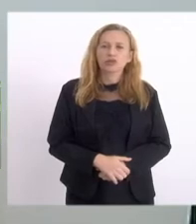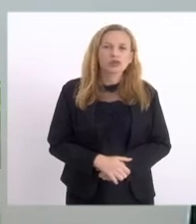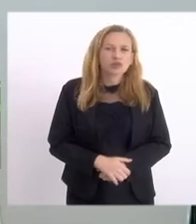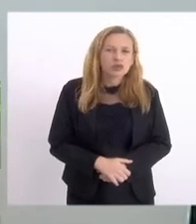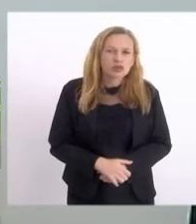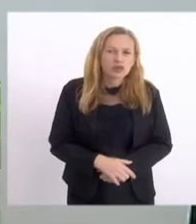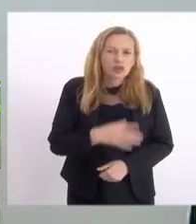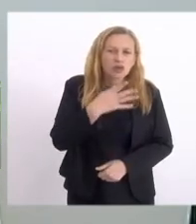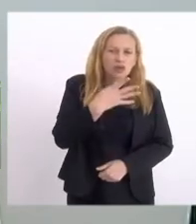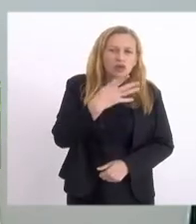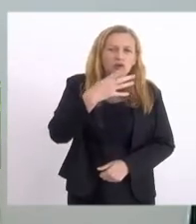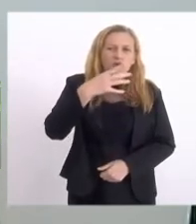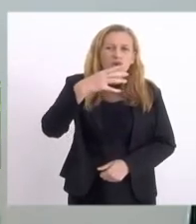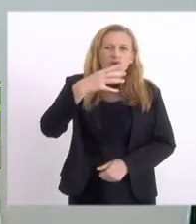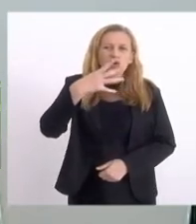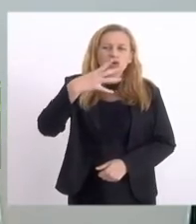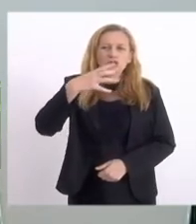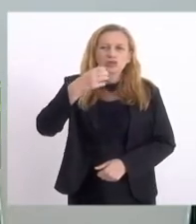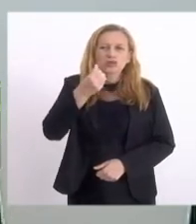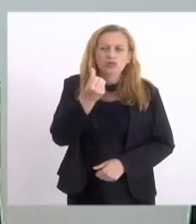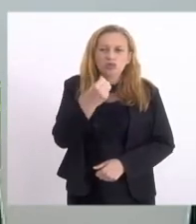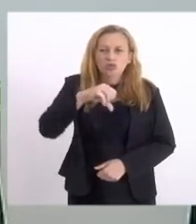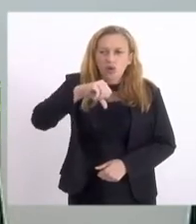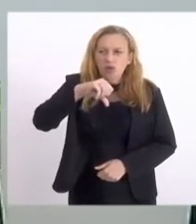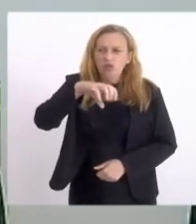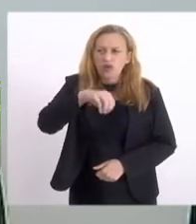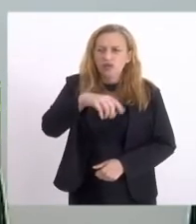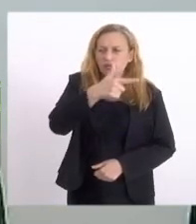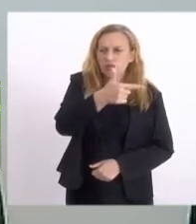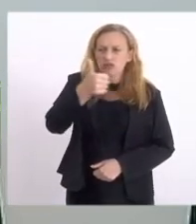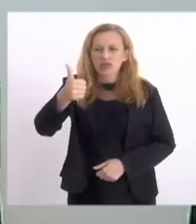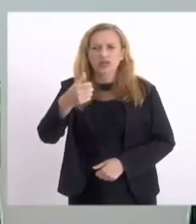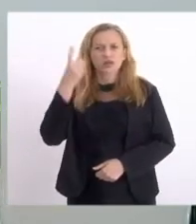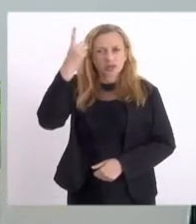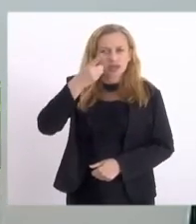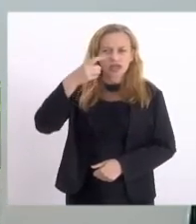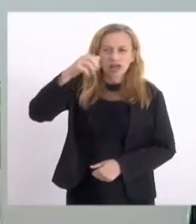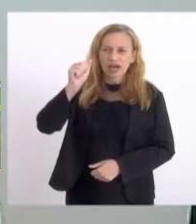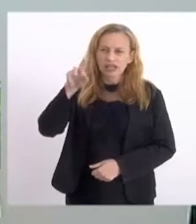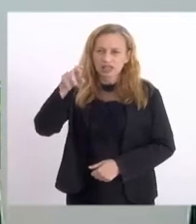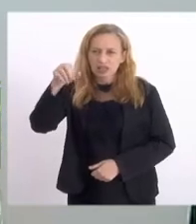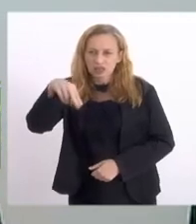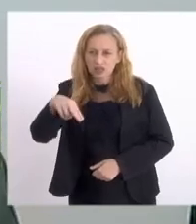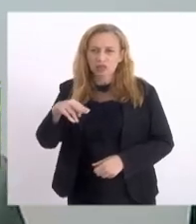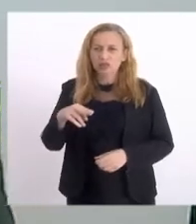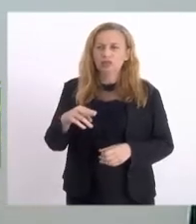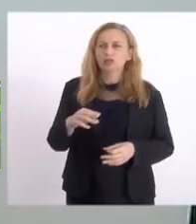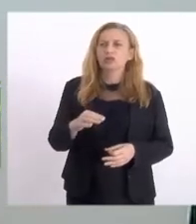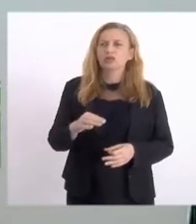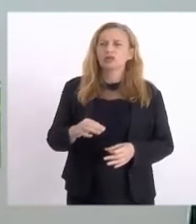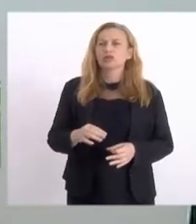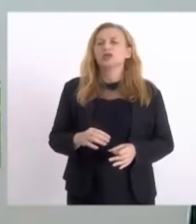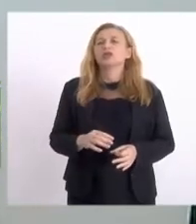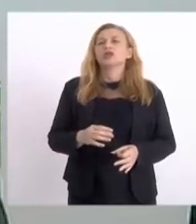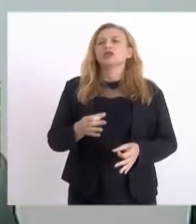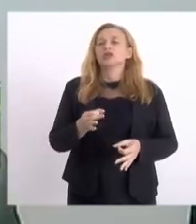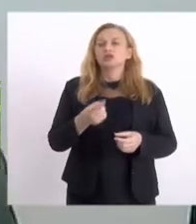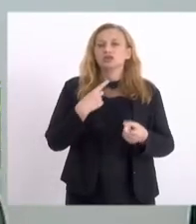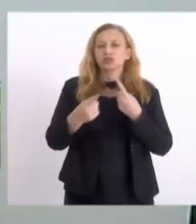4/90 de 2020, autoria do deputado Anderson Alexandre, parecer pela juridicidade. Em